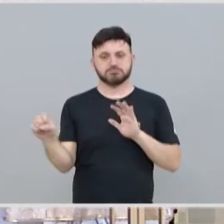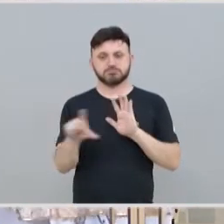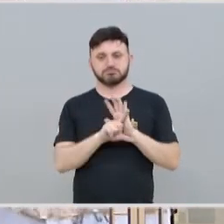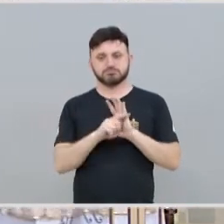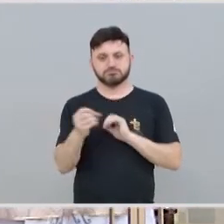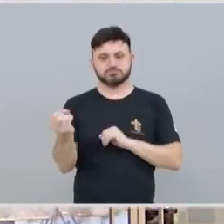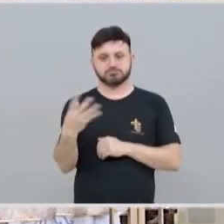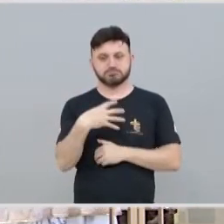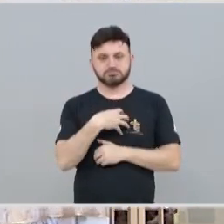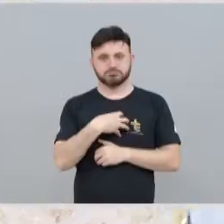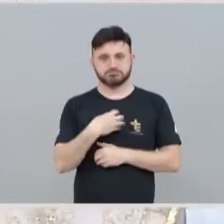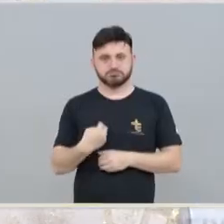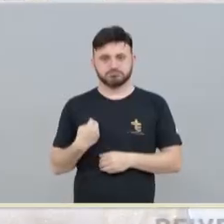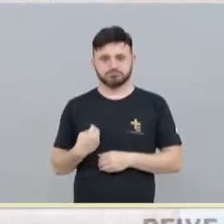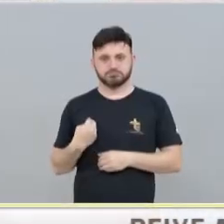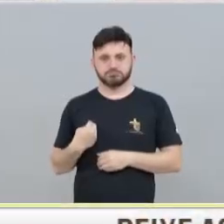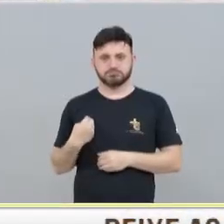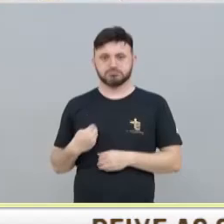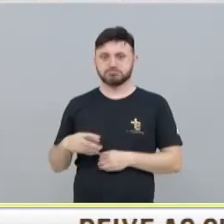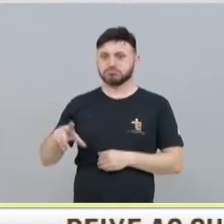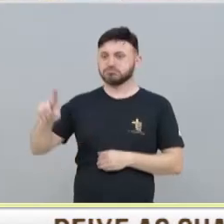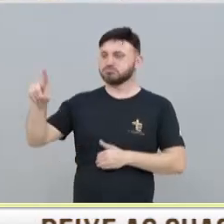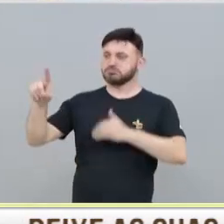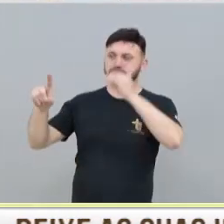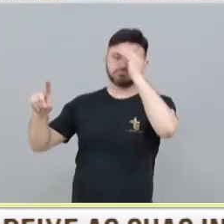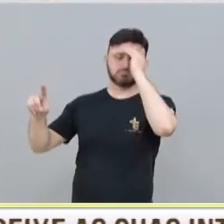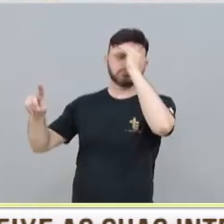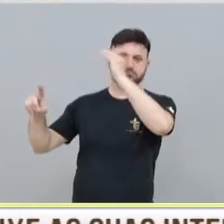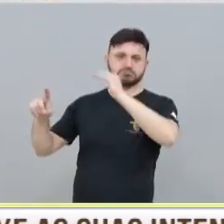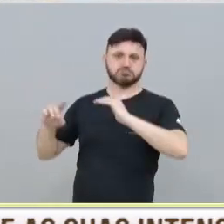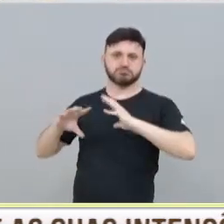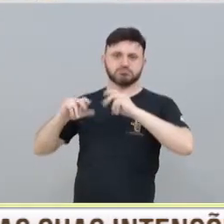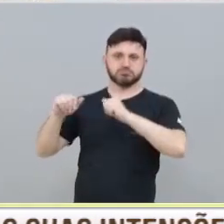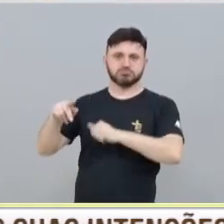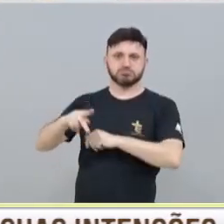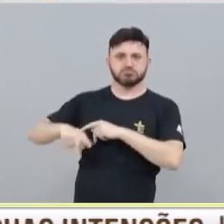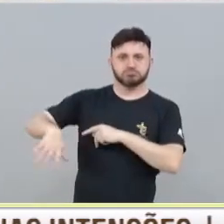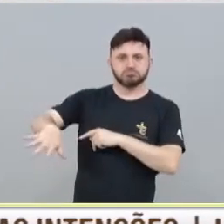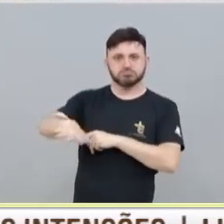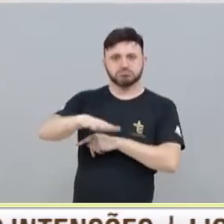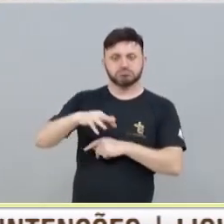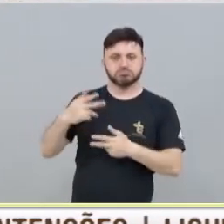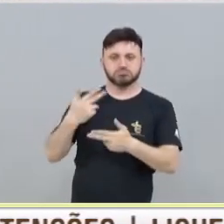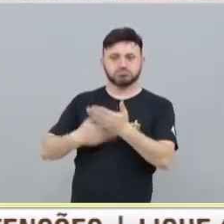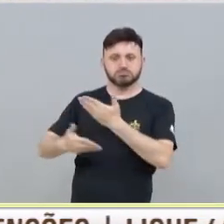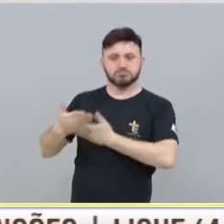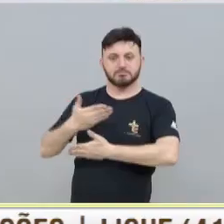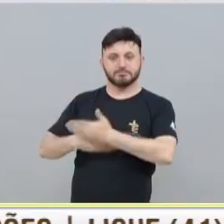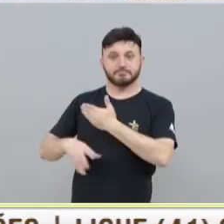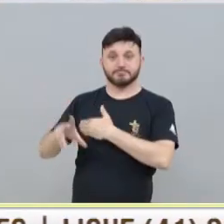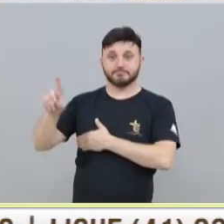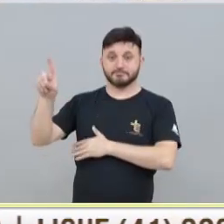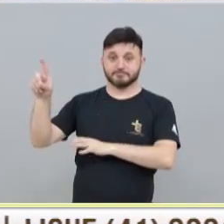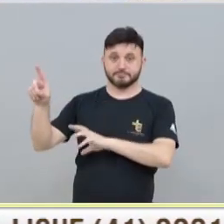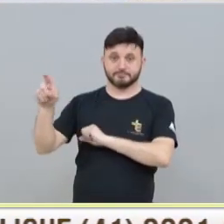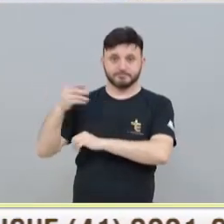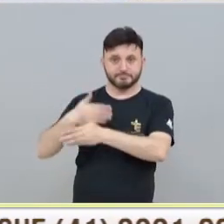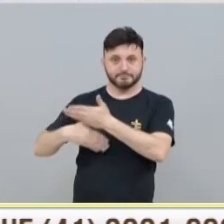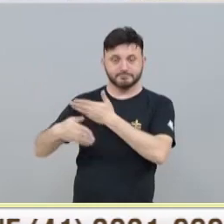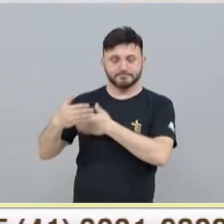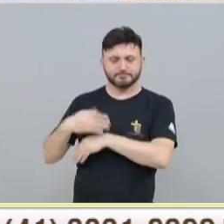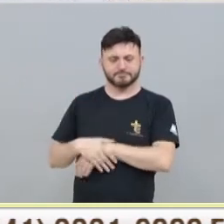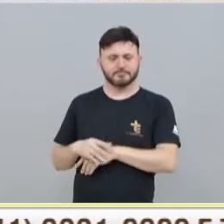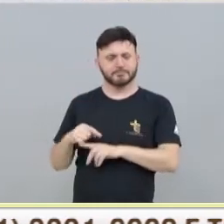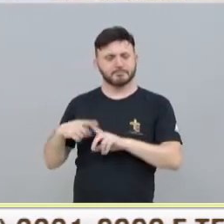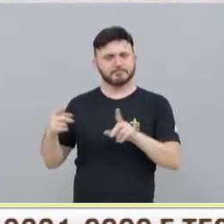há mais a deus sobre todas as coisas e ao próximo como a si mesmo mas certamente havia uma grande pergunta